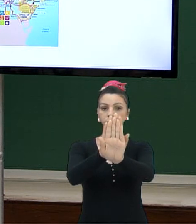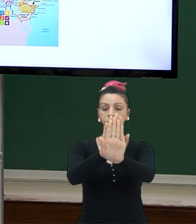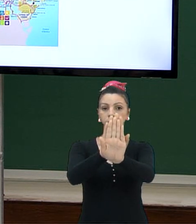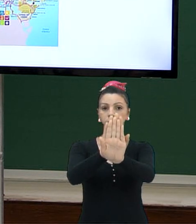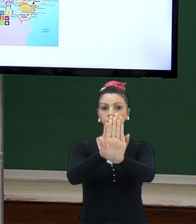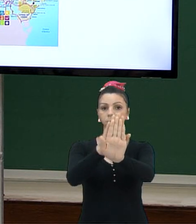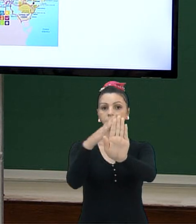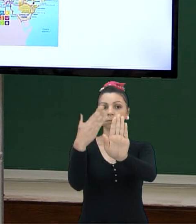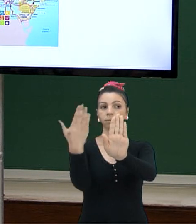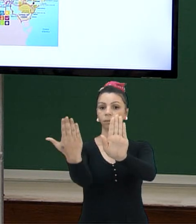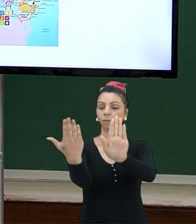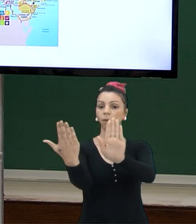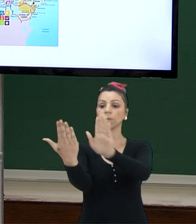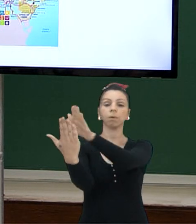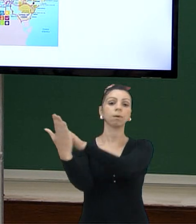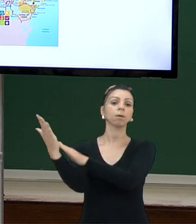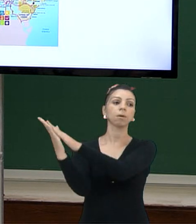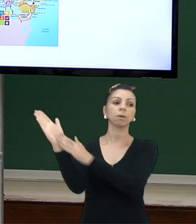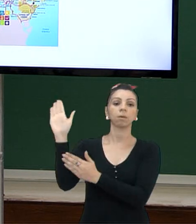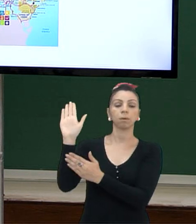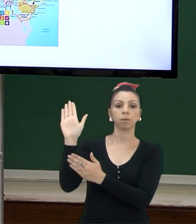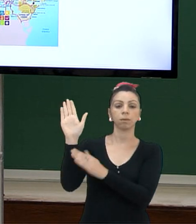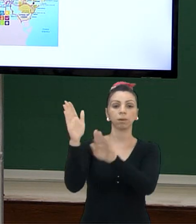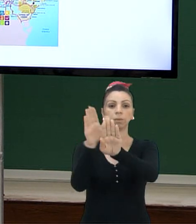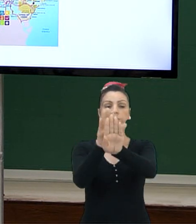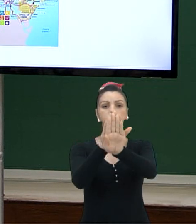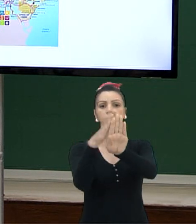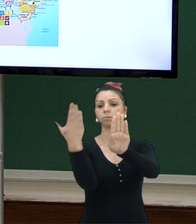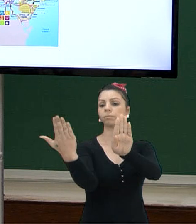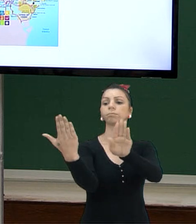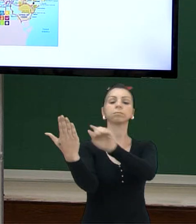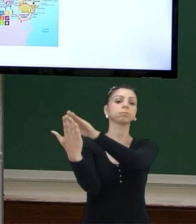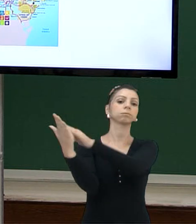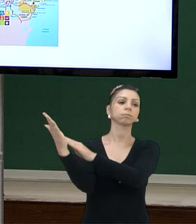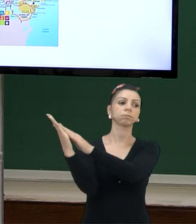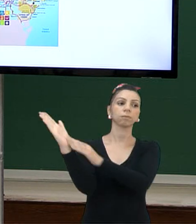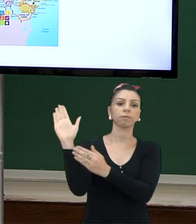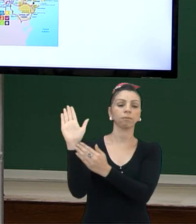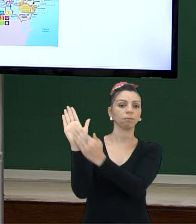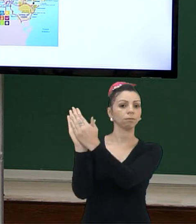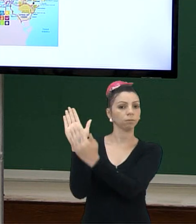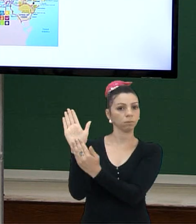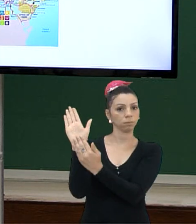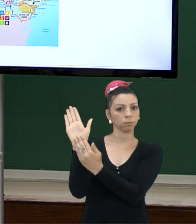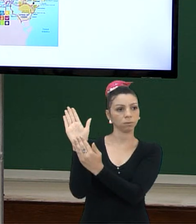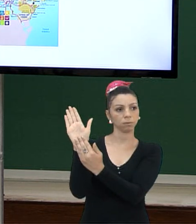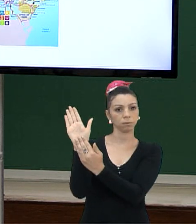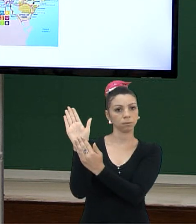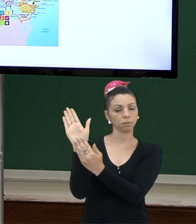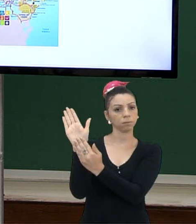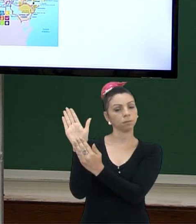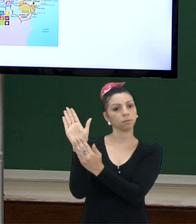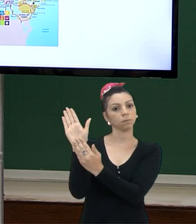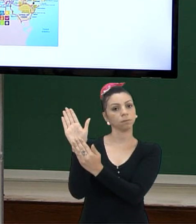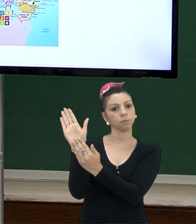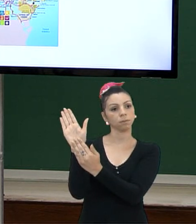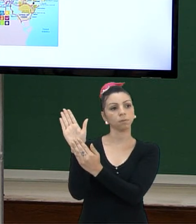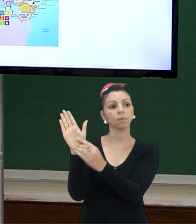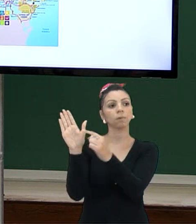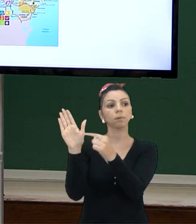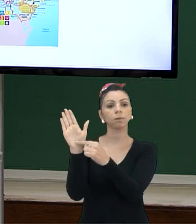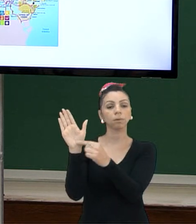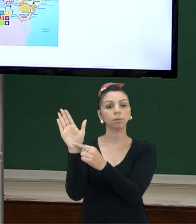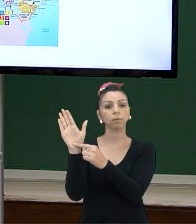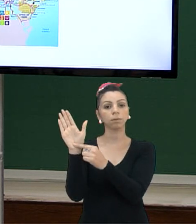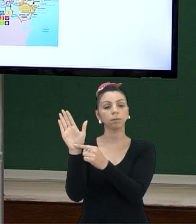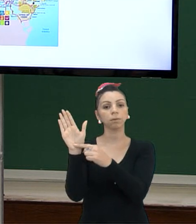Aqui é a primeira coisa que a pessoa, quando a pessoa abrir, a primeira coisa que ela vai ver é este lado aqui. Então, aqui eu coloquei